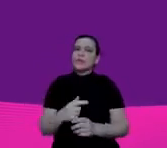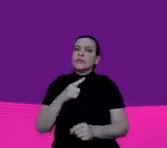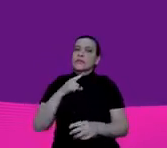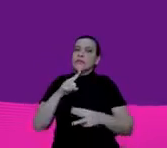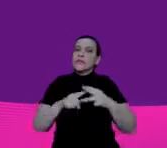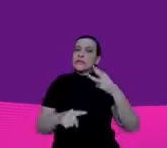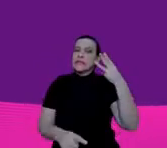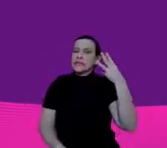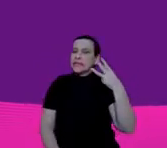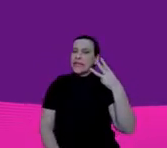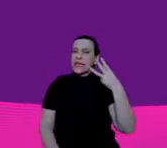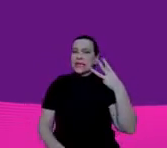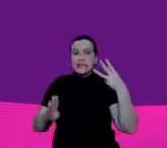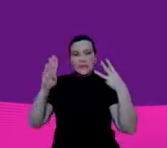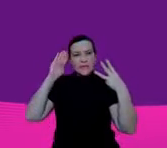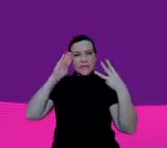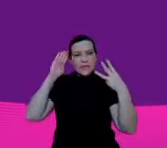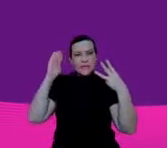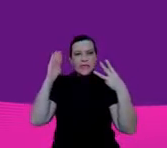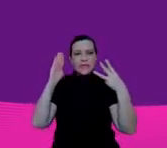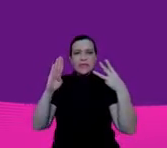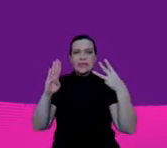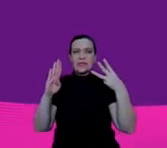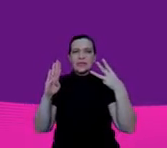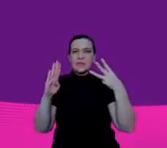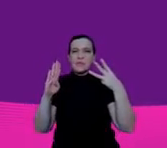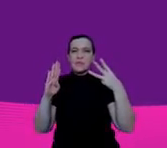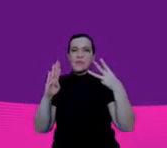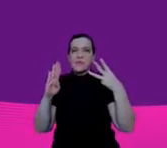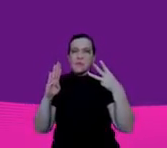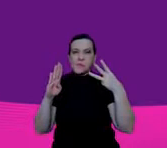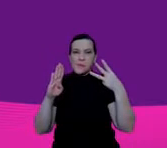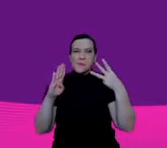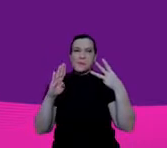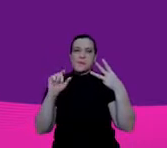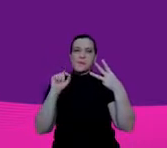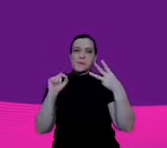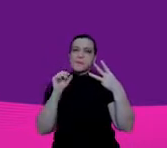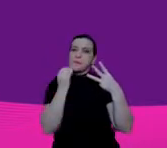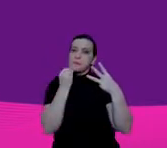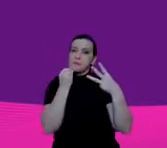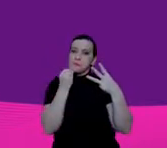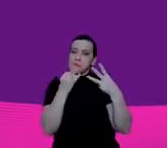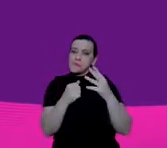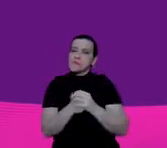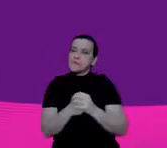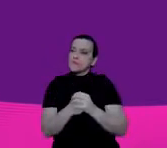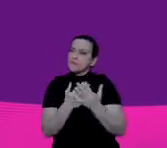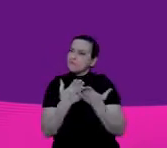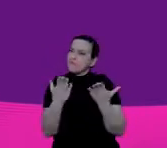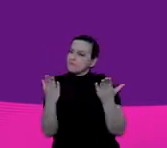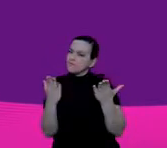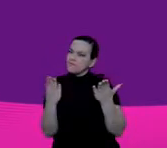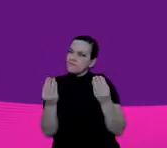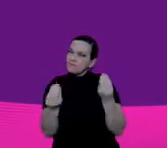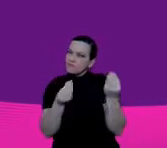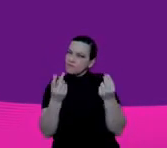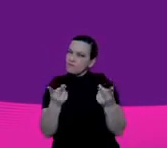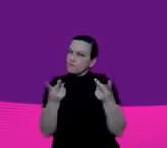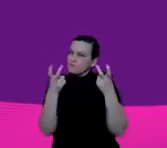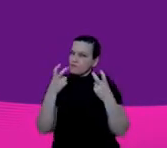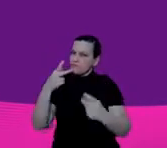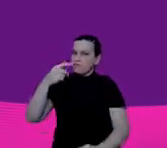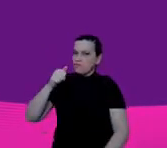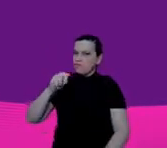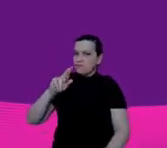principais em que o diagnóstico fica em dúvida, né? Tanto você ter um paciente com diagnóstico de Parkinson, que não é Parkinson, como